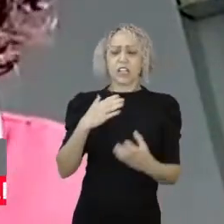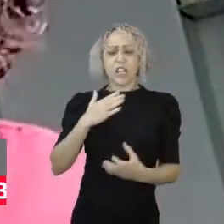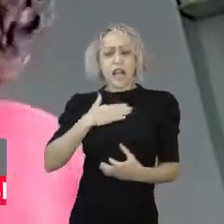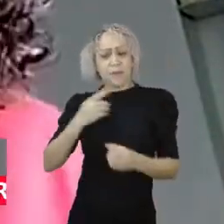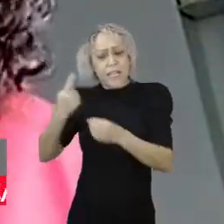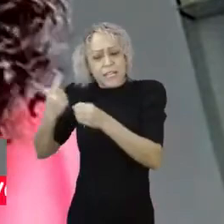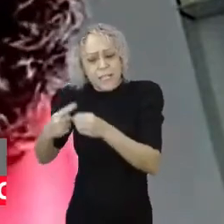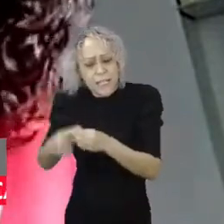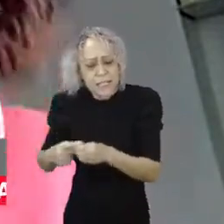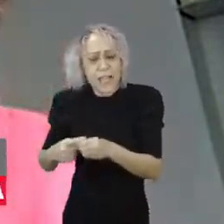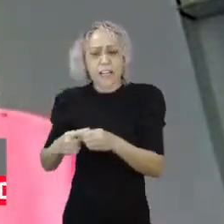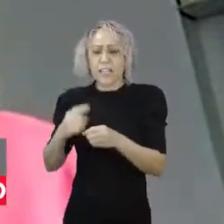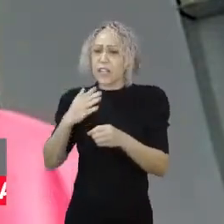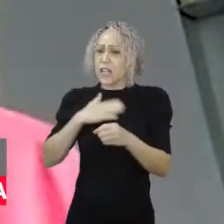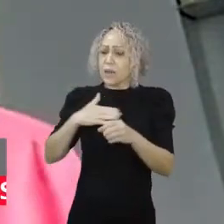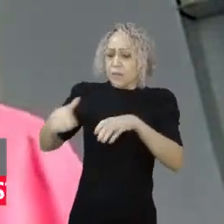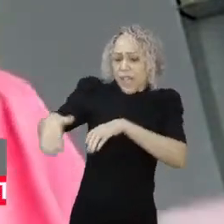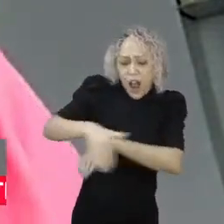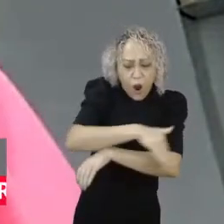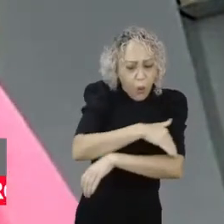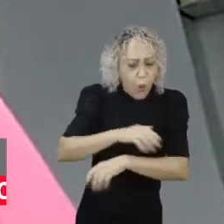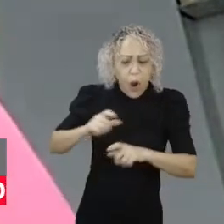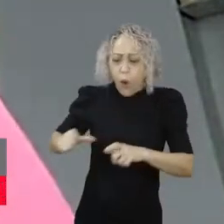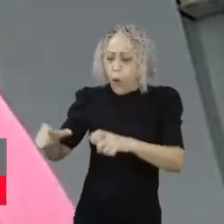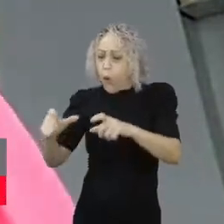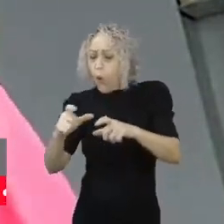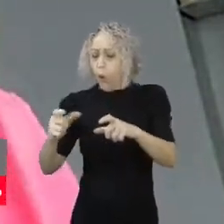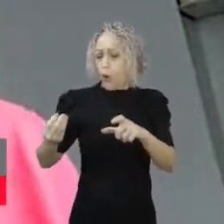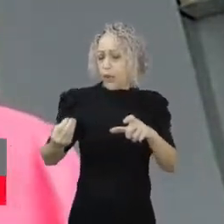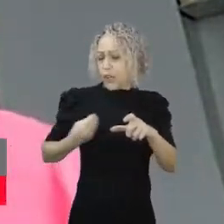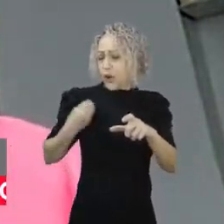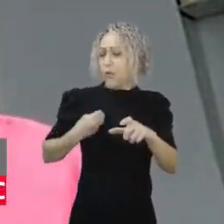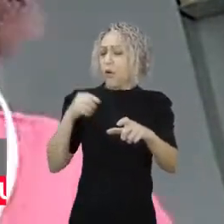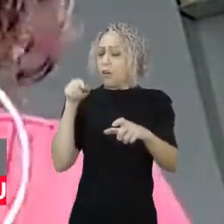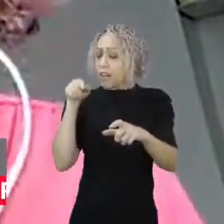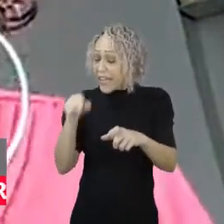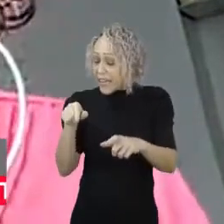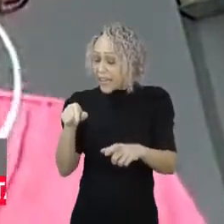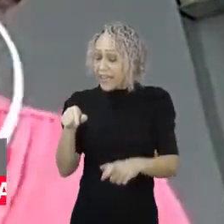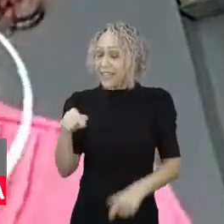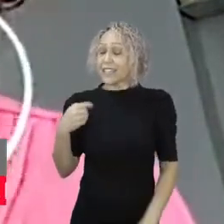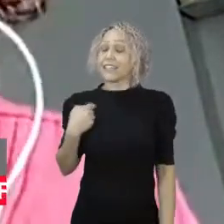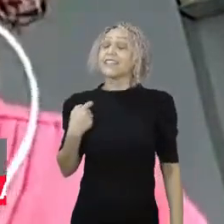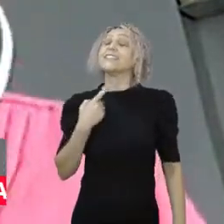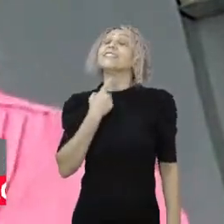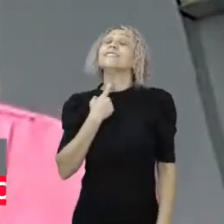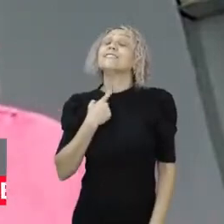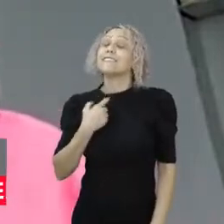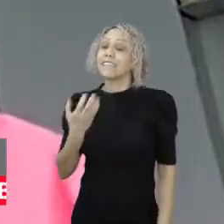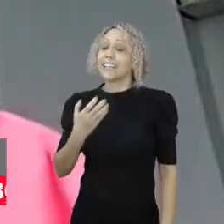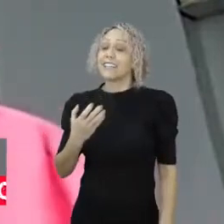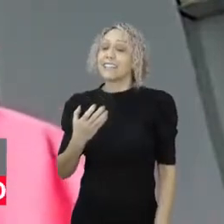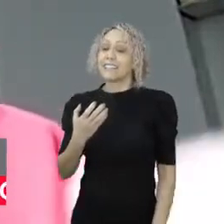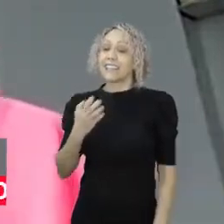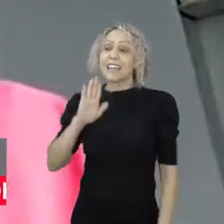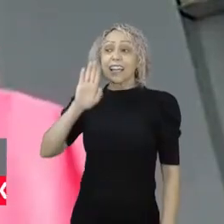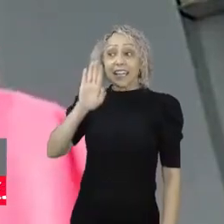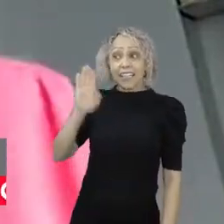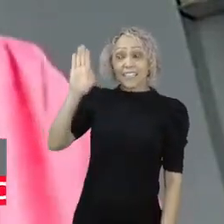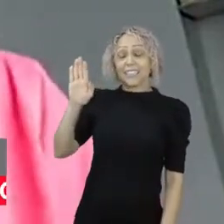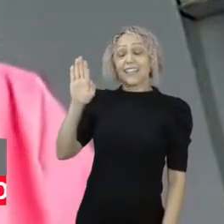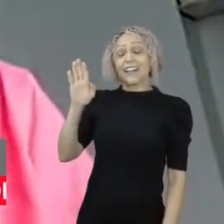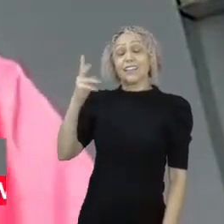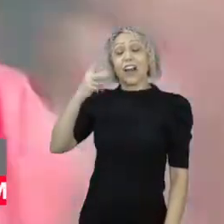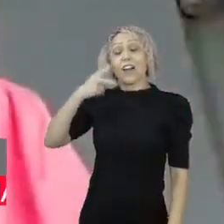Câmara Municipal e eu vou ser vereadora ou vou ser vereador do PT. Eu acho que é a primeira